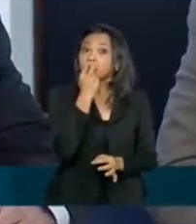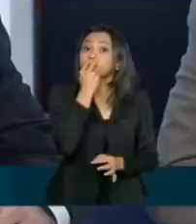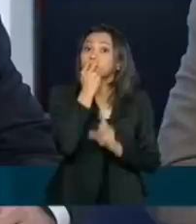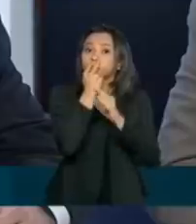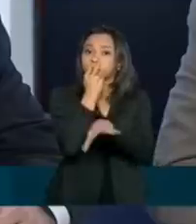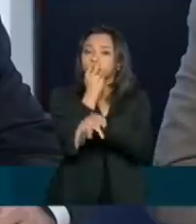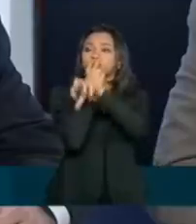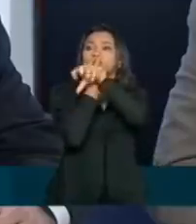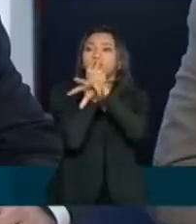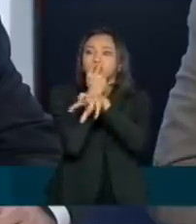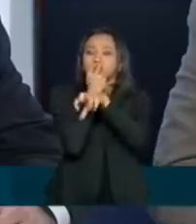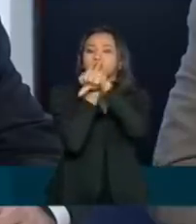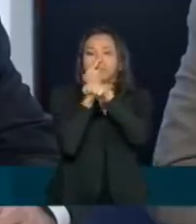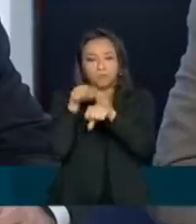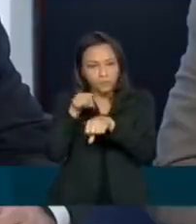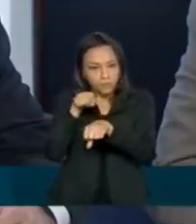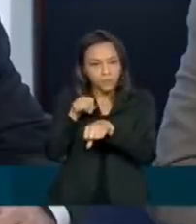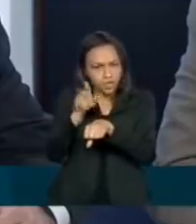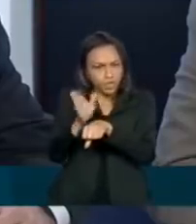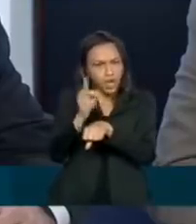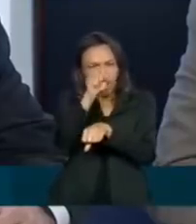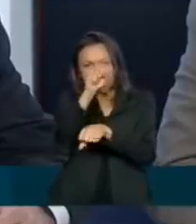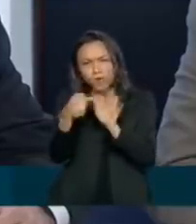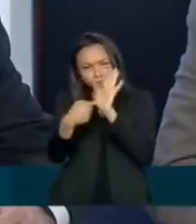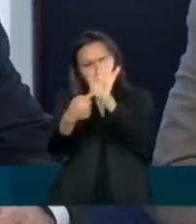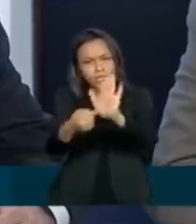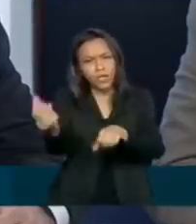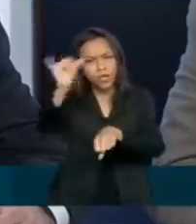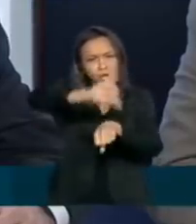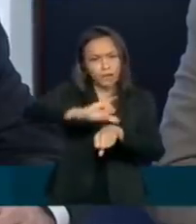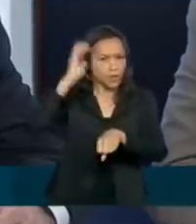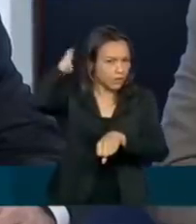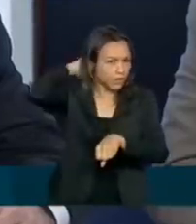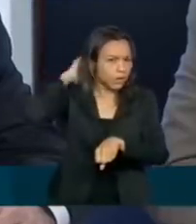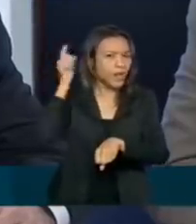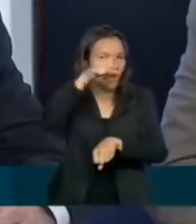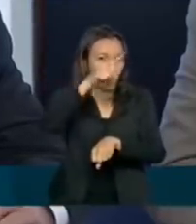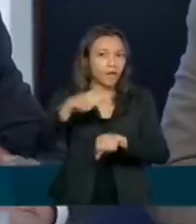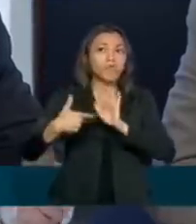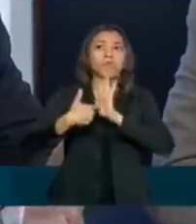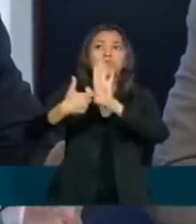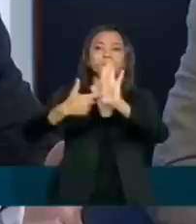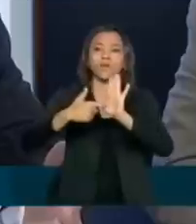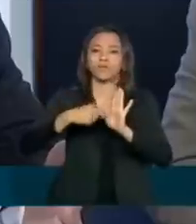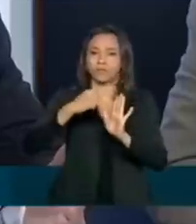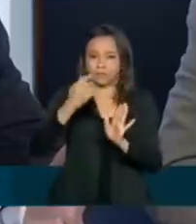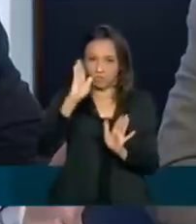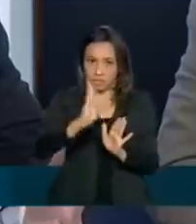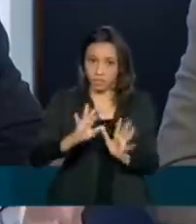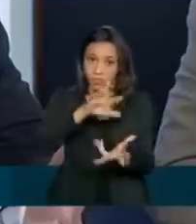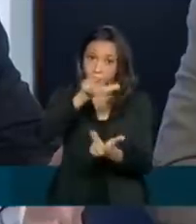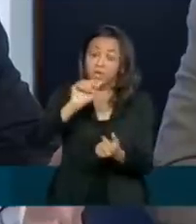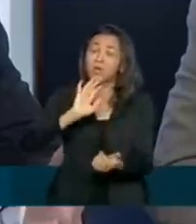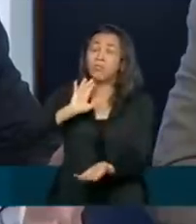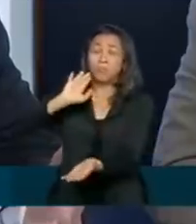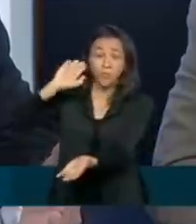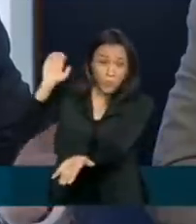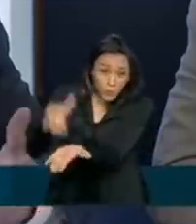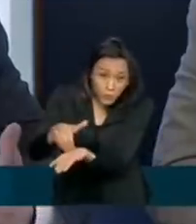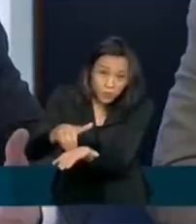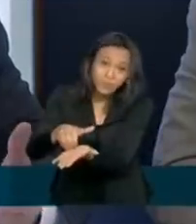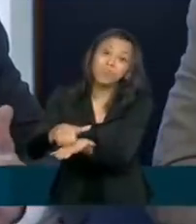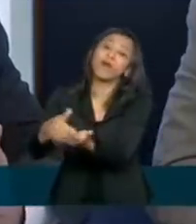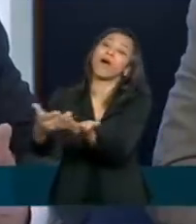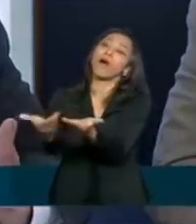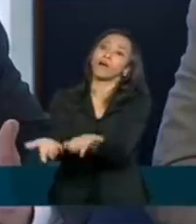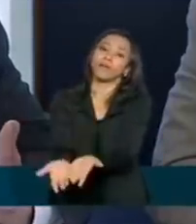espargir, que foi trabalhada lá em Manaus, isso daí, está no Brasil, está no mundo. E, por fim, respiradores